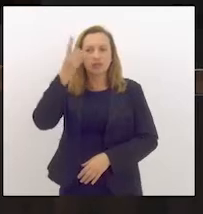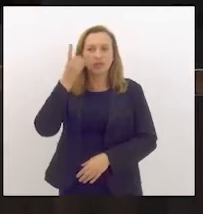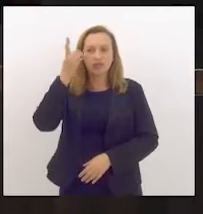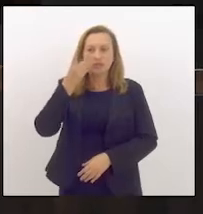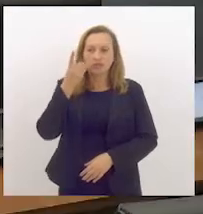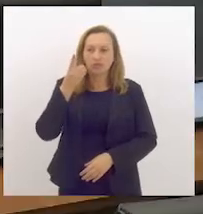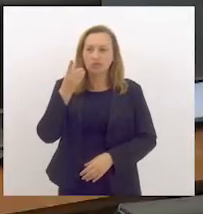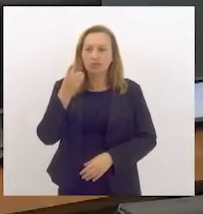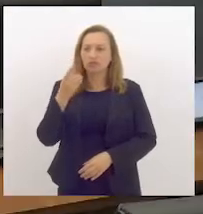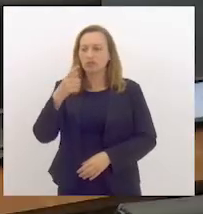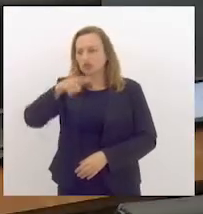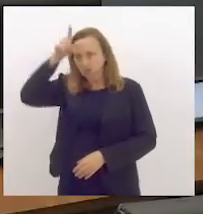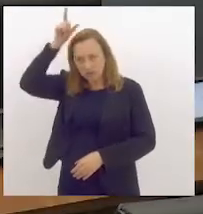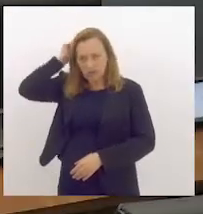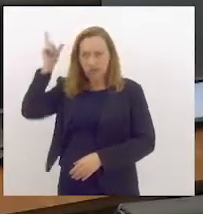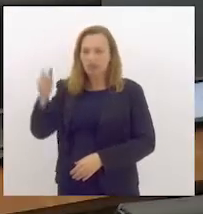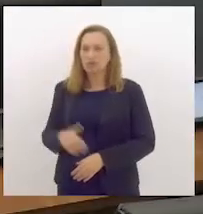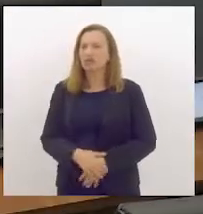Luiz Paulo